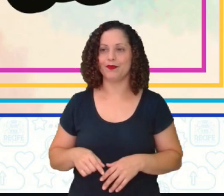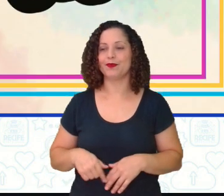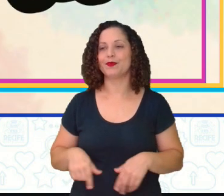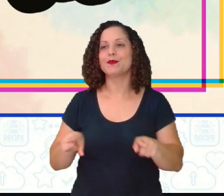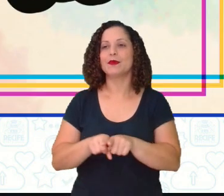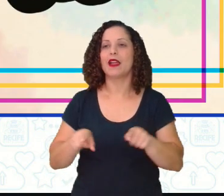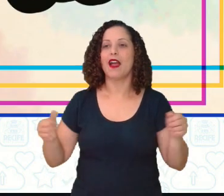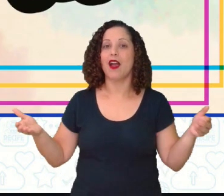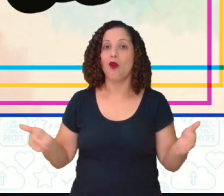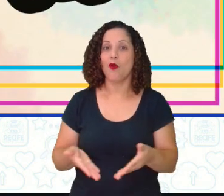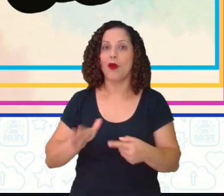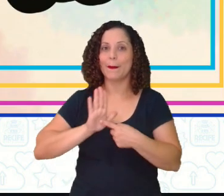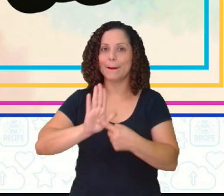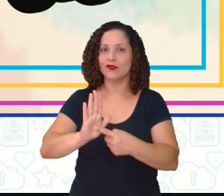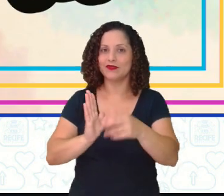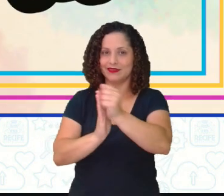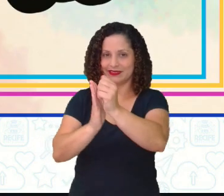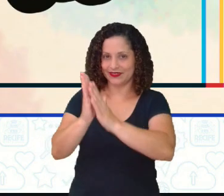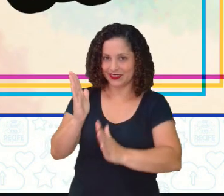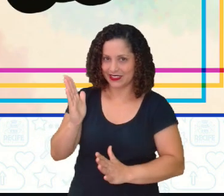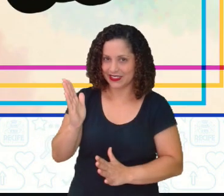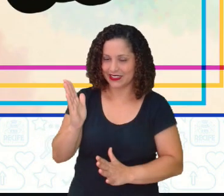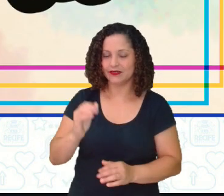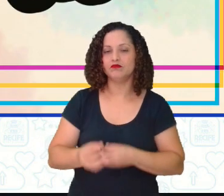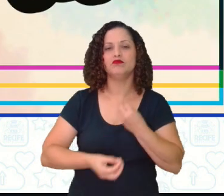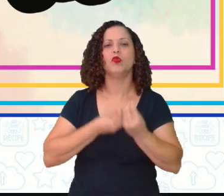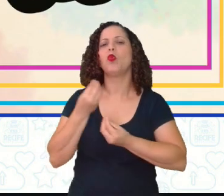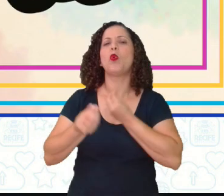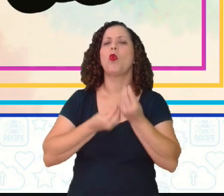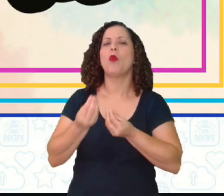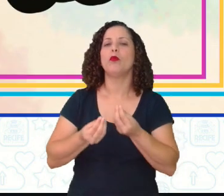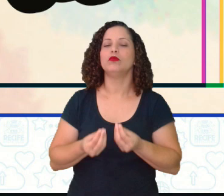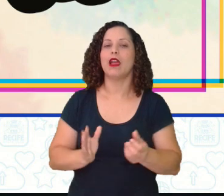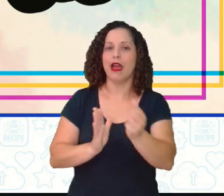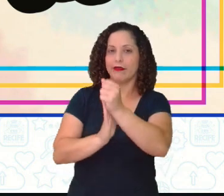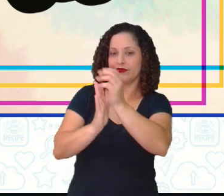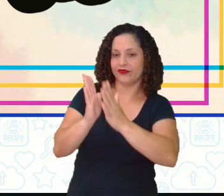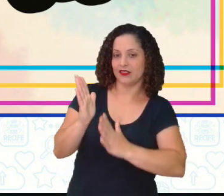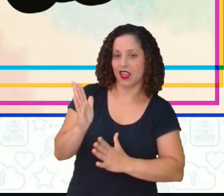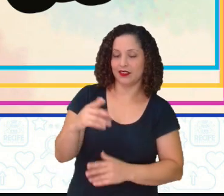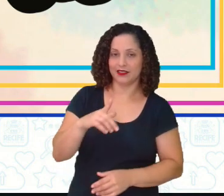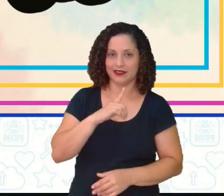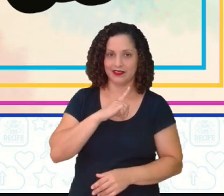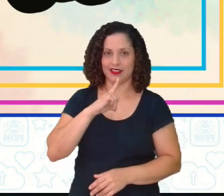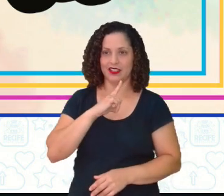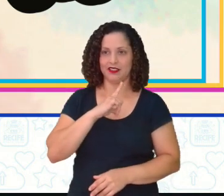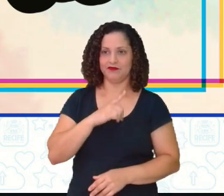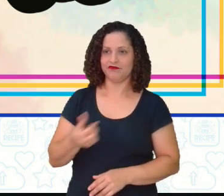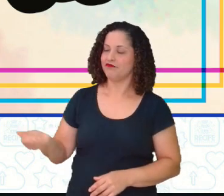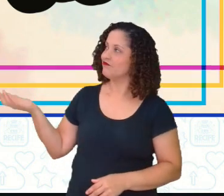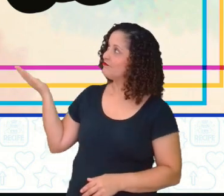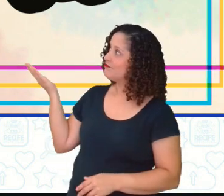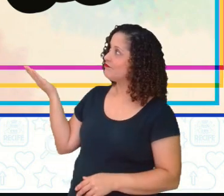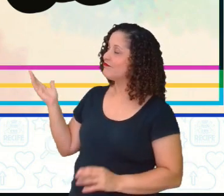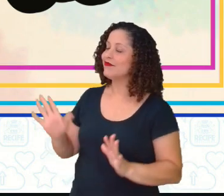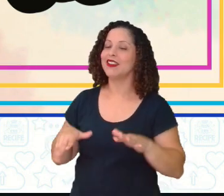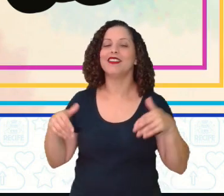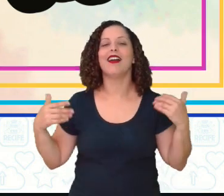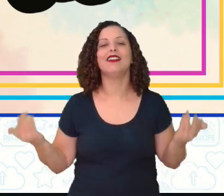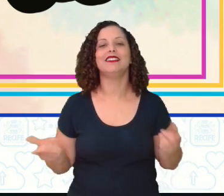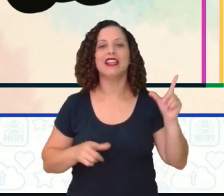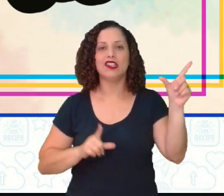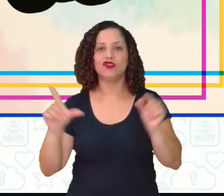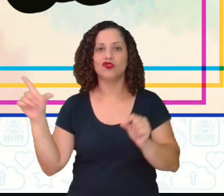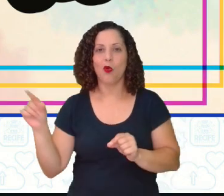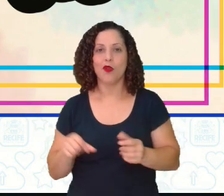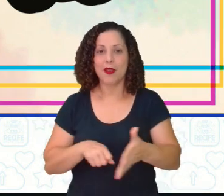gente vai agora apresentar a atividade. Né? Como sugestão de atividade, a gente está dizendo aqui, ó, que tal escolher uma das